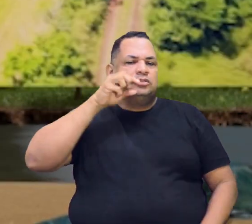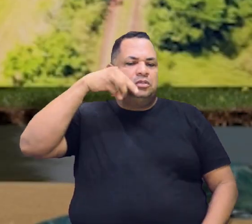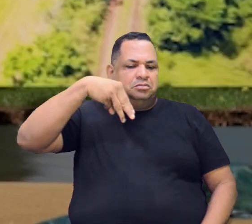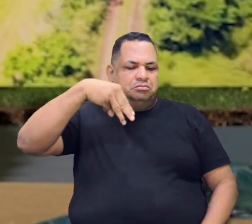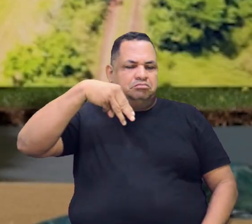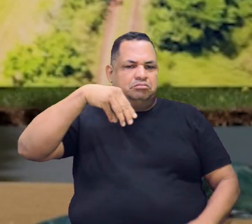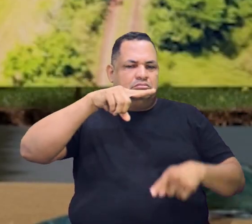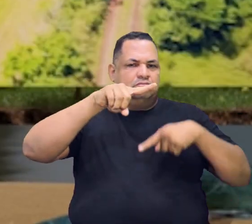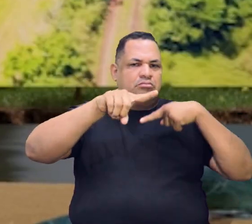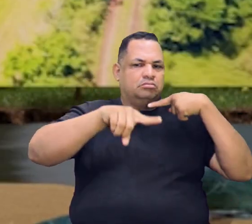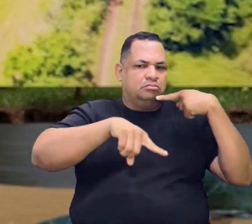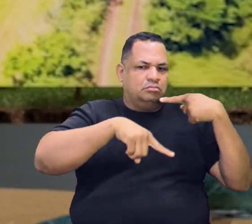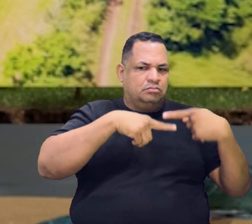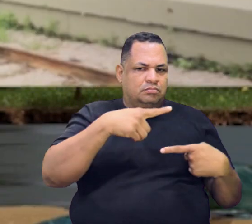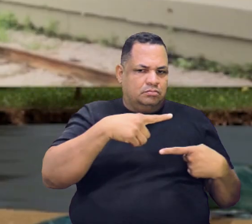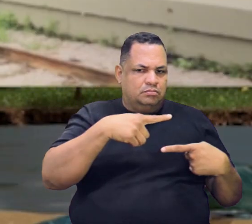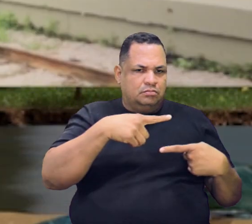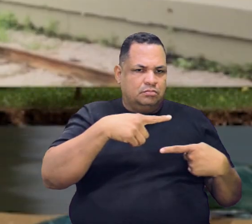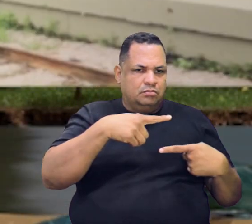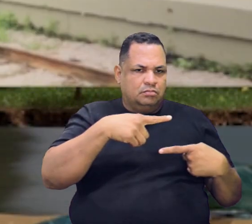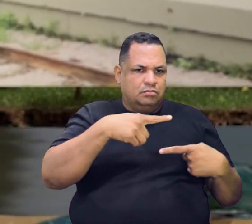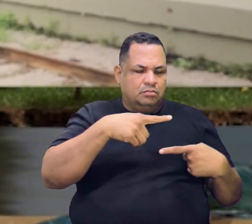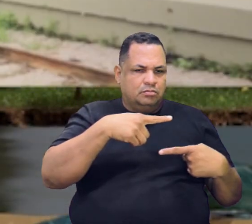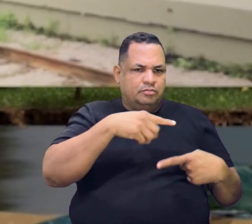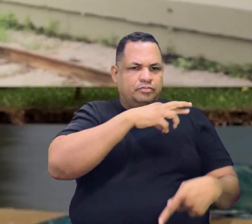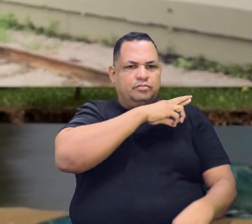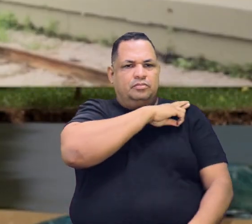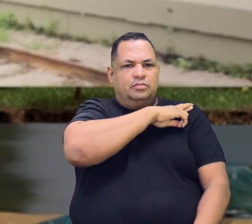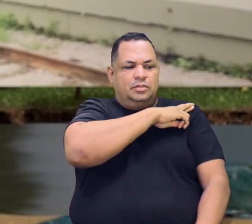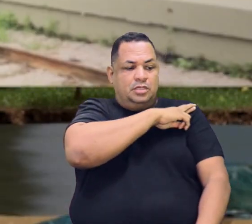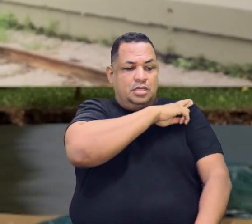último, eu trago para vocês